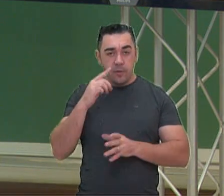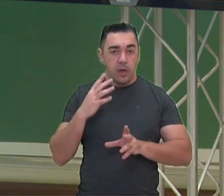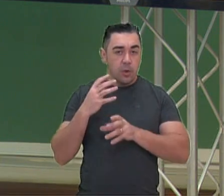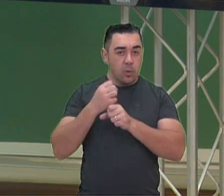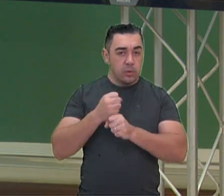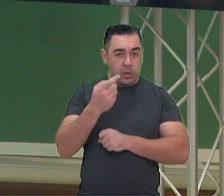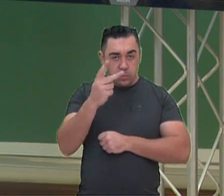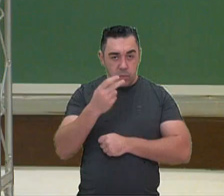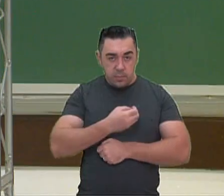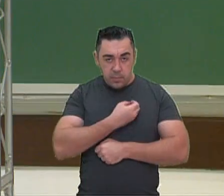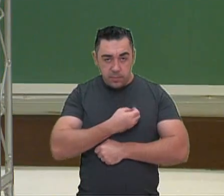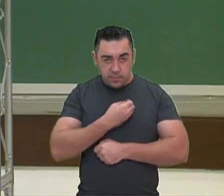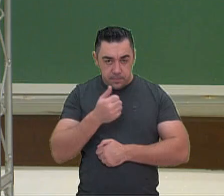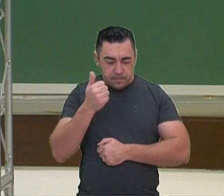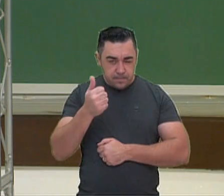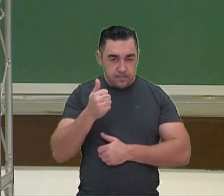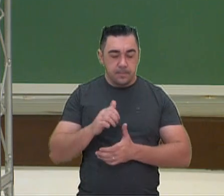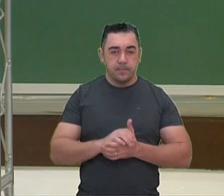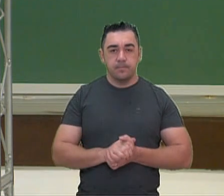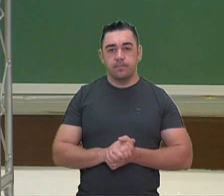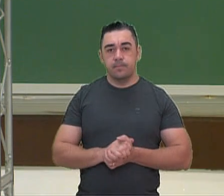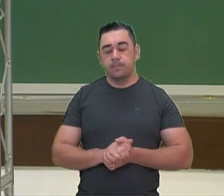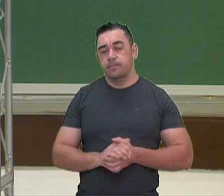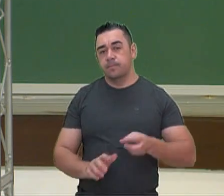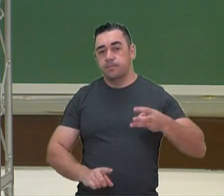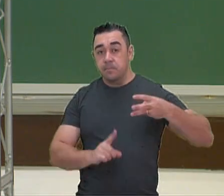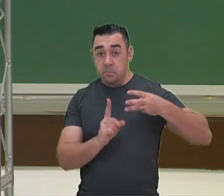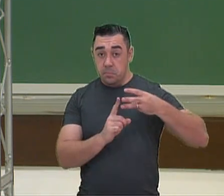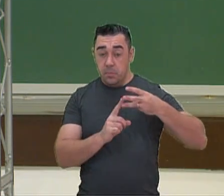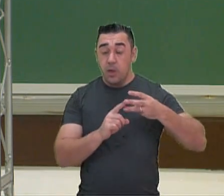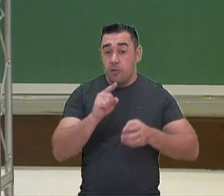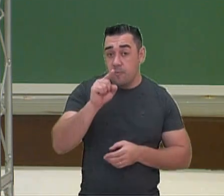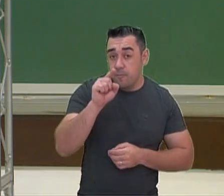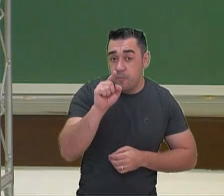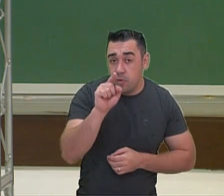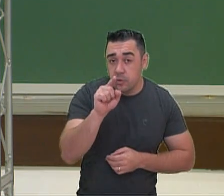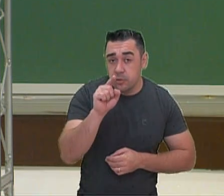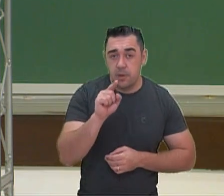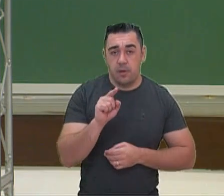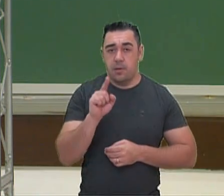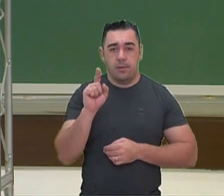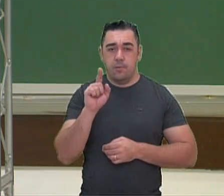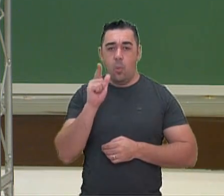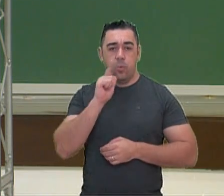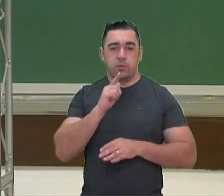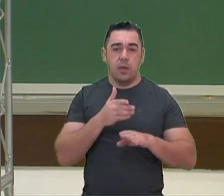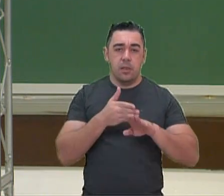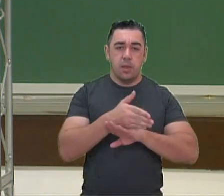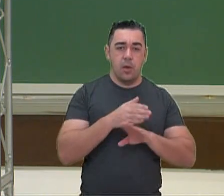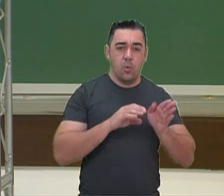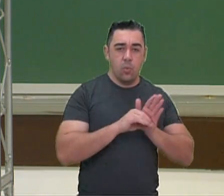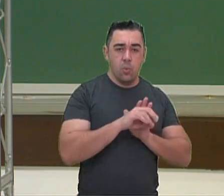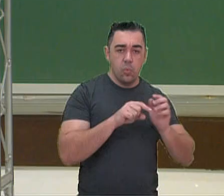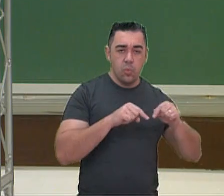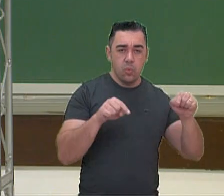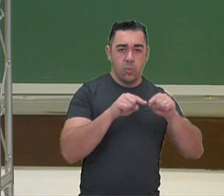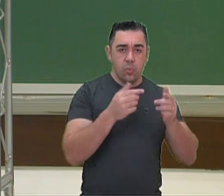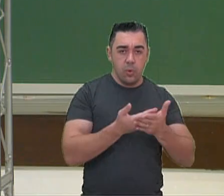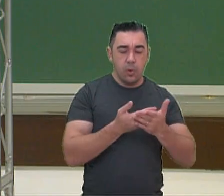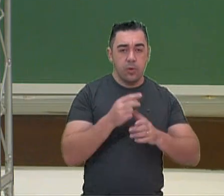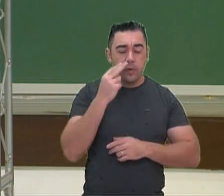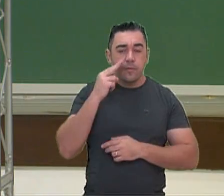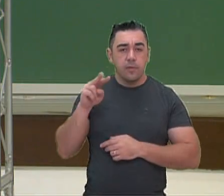presença, tá certo? E você que não está trabalhando no Classroom e está vendo as aulas pela